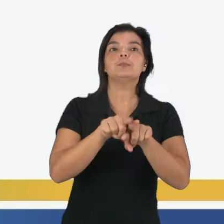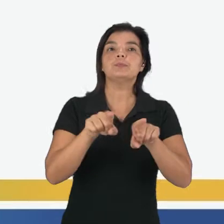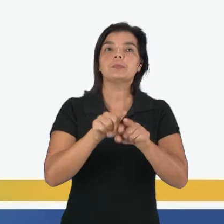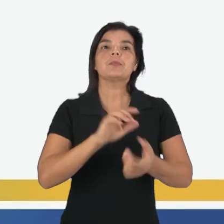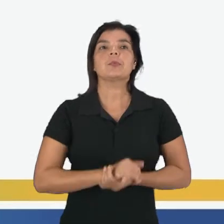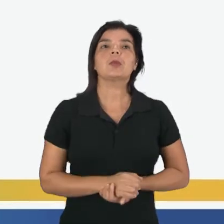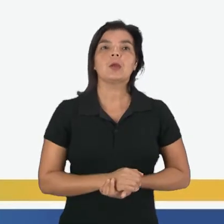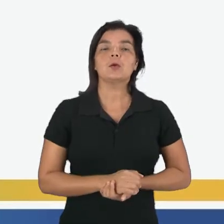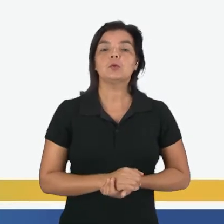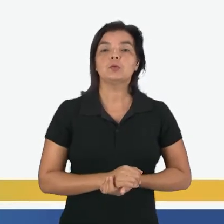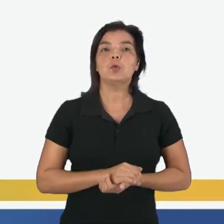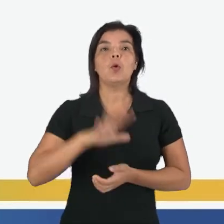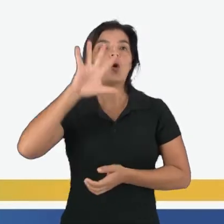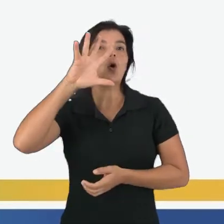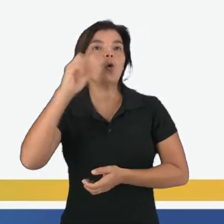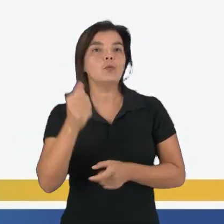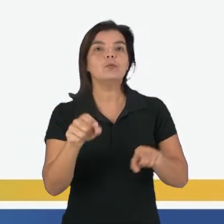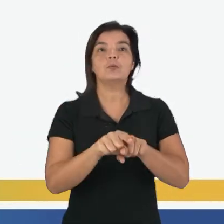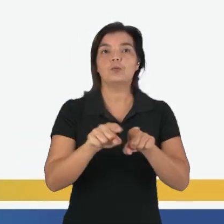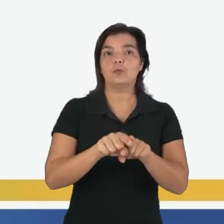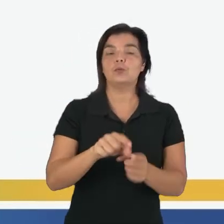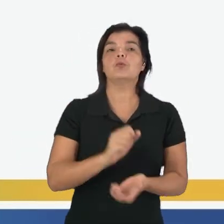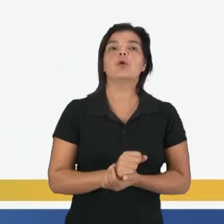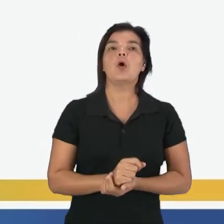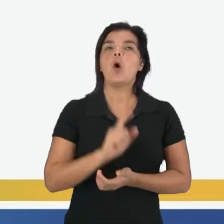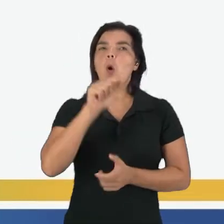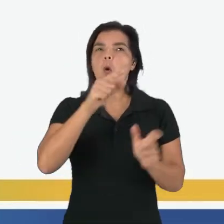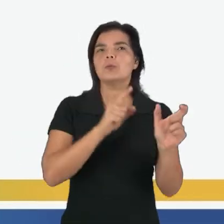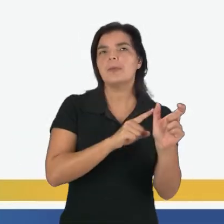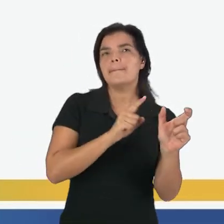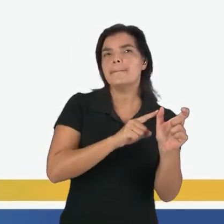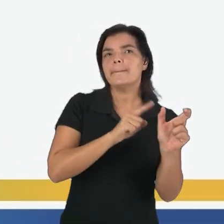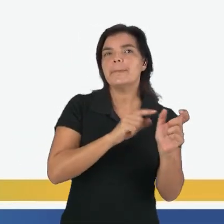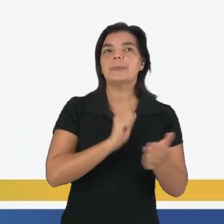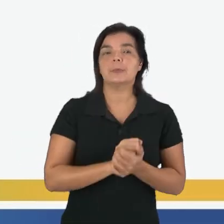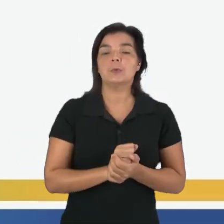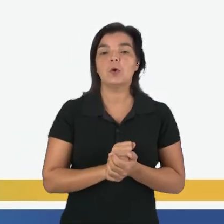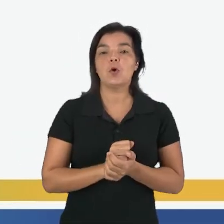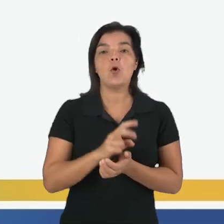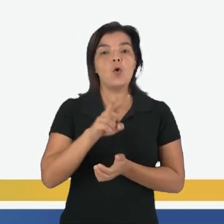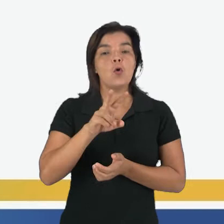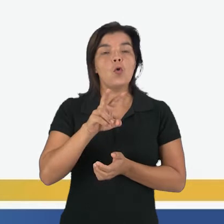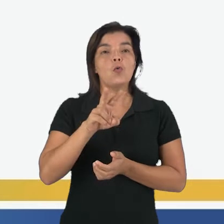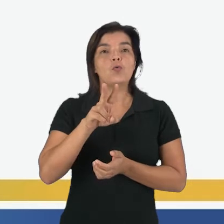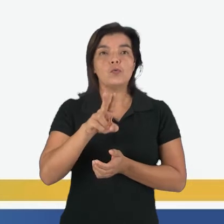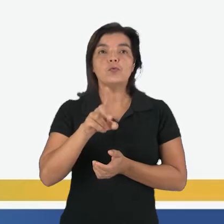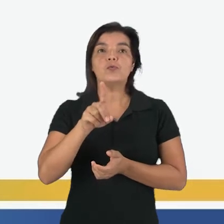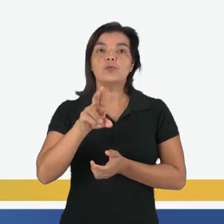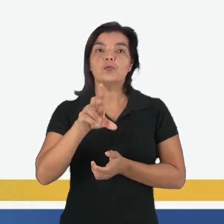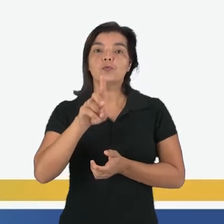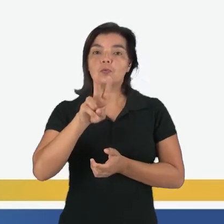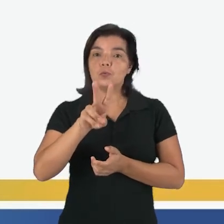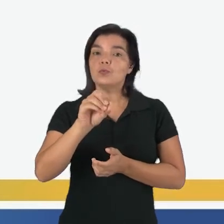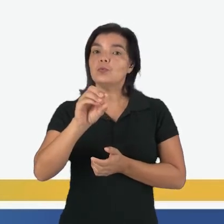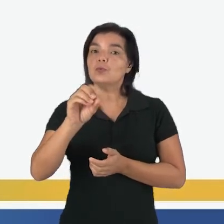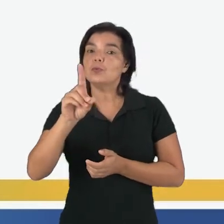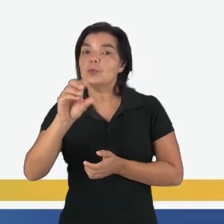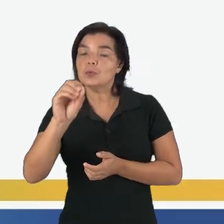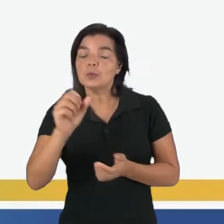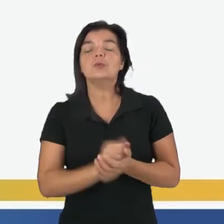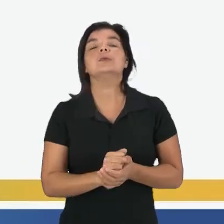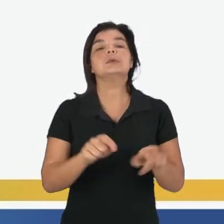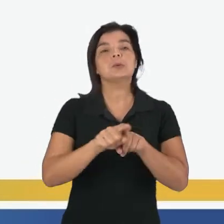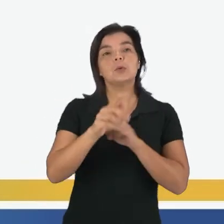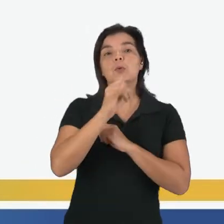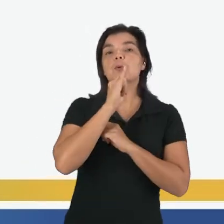guerrilha. No africano, voodoo. Tem outra palavra para designar o voodoo? Não, voodoo é voodoo. Então, a gente tem isso